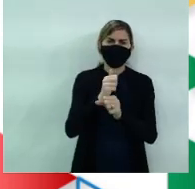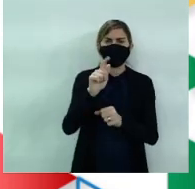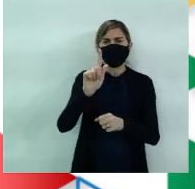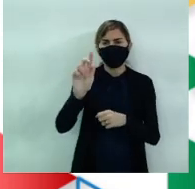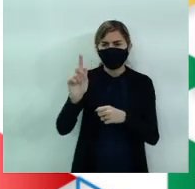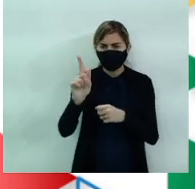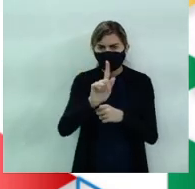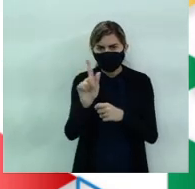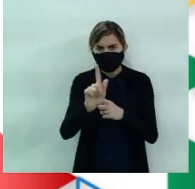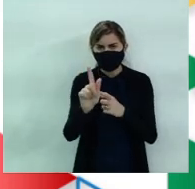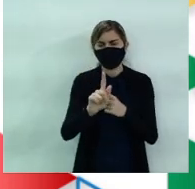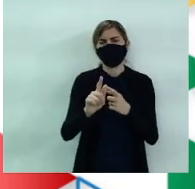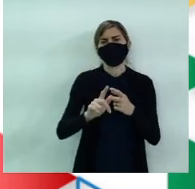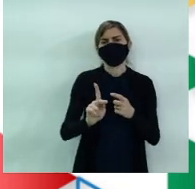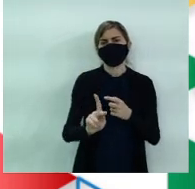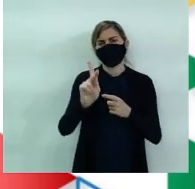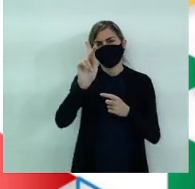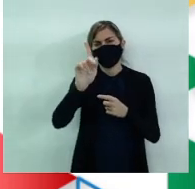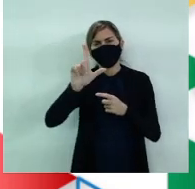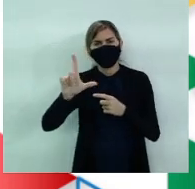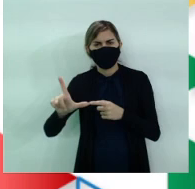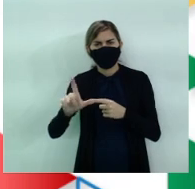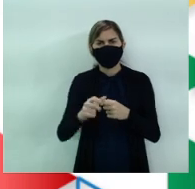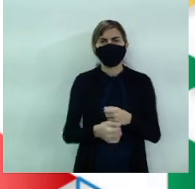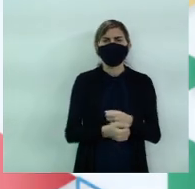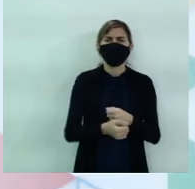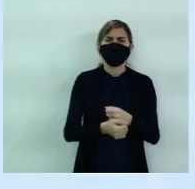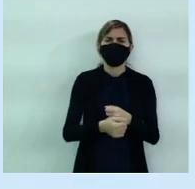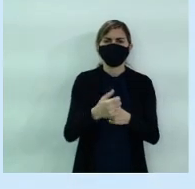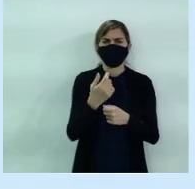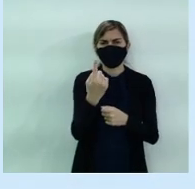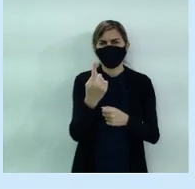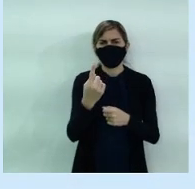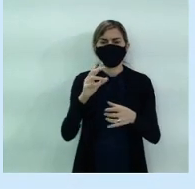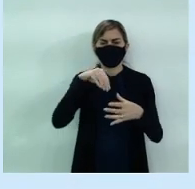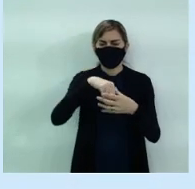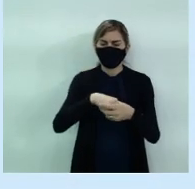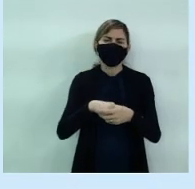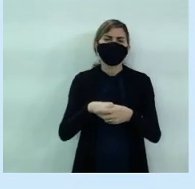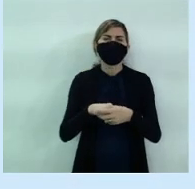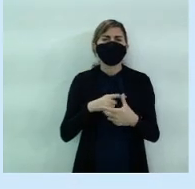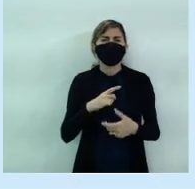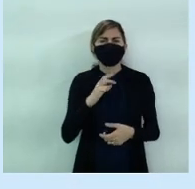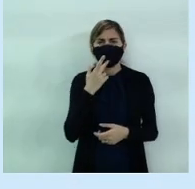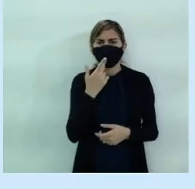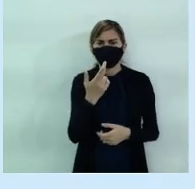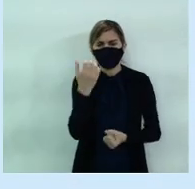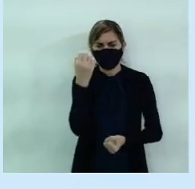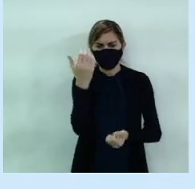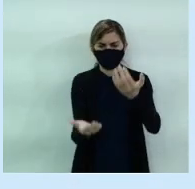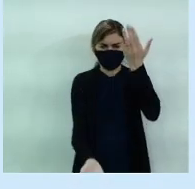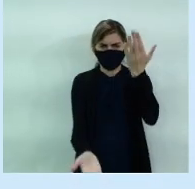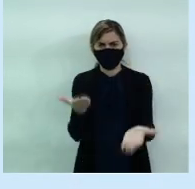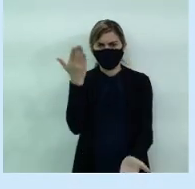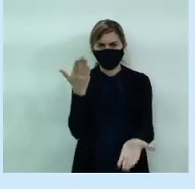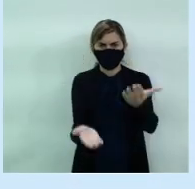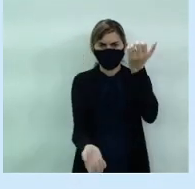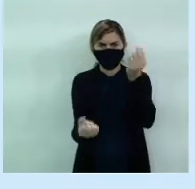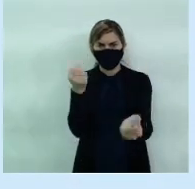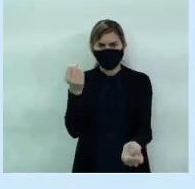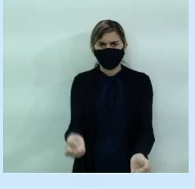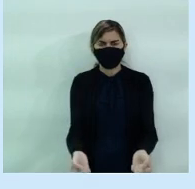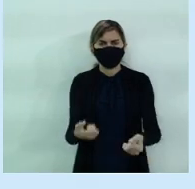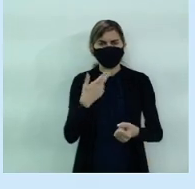gramas ou quilogramas, por exemplo, contida em um corpo. Então, se eu falo de peso, eu estou falando da força